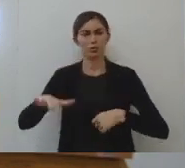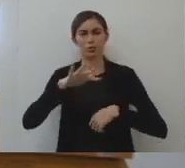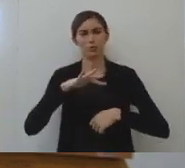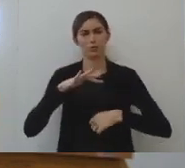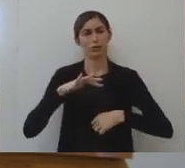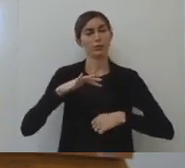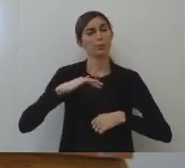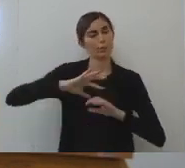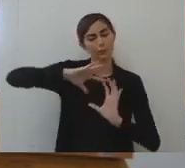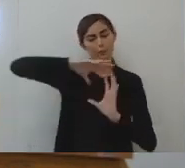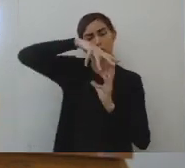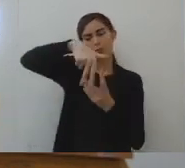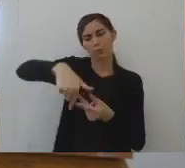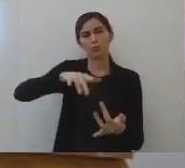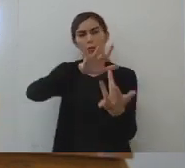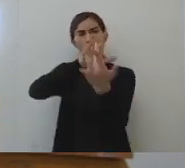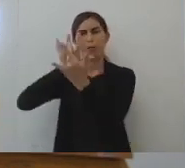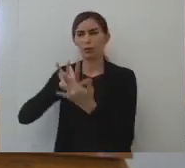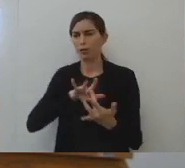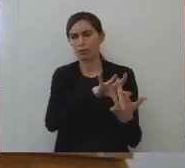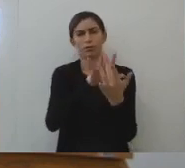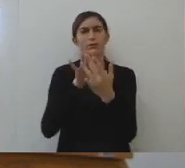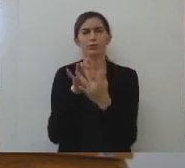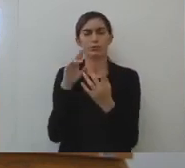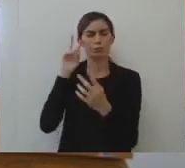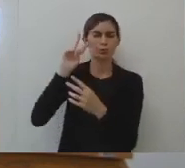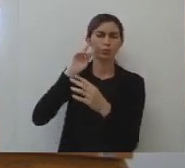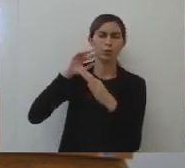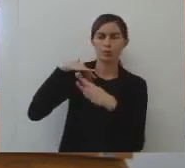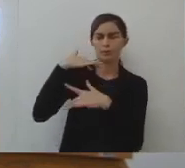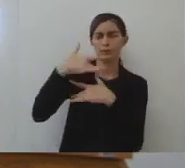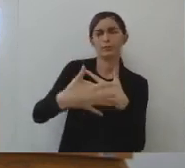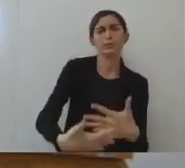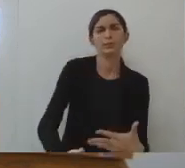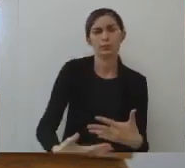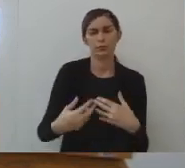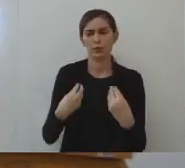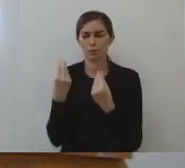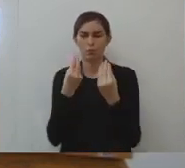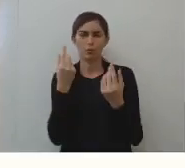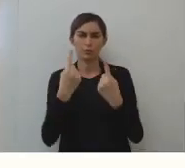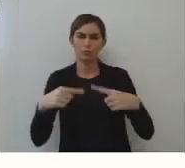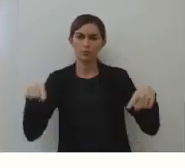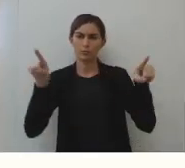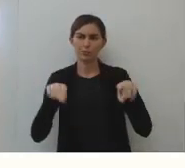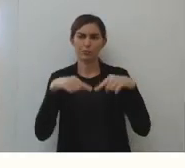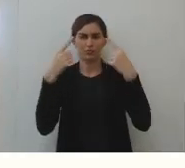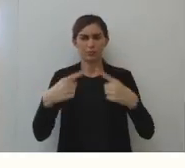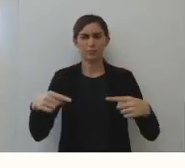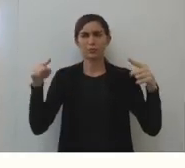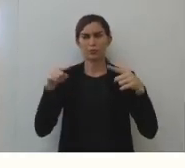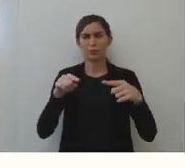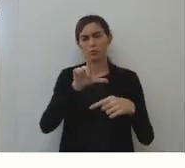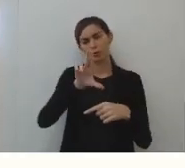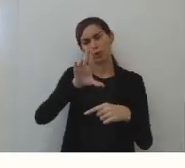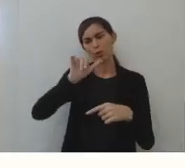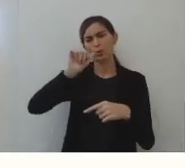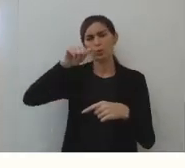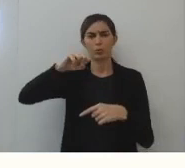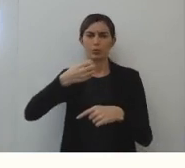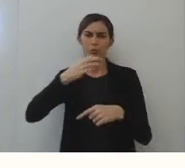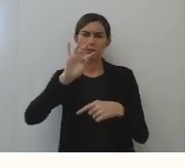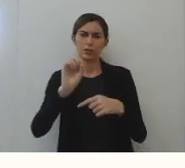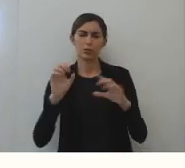mundo inteiro está conectado através da história. E como diz a música, como a onda do cantor e compositor Lulu Santos,